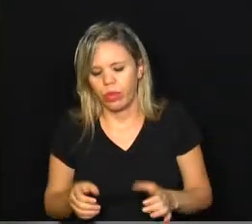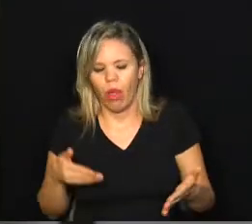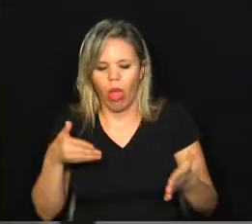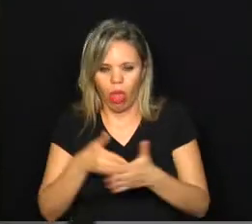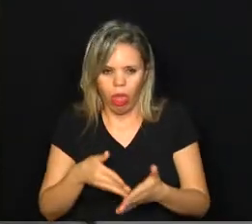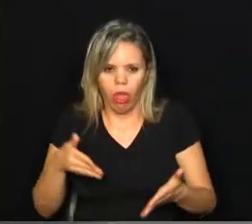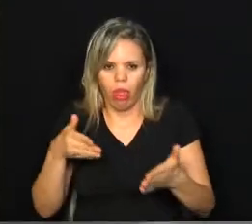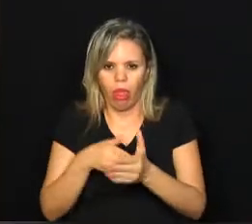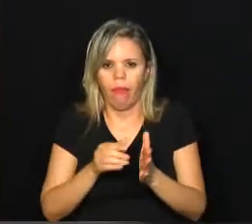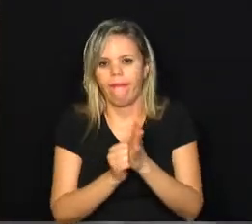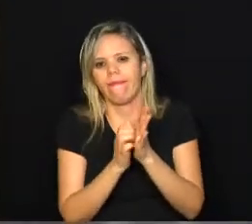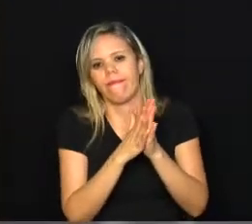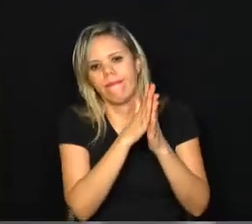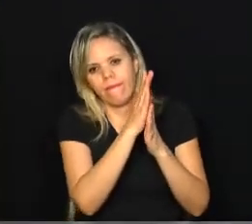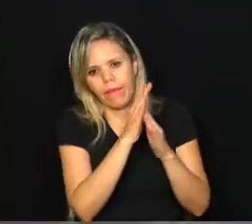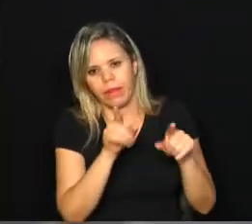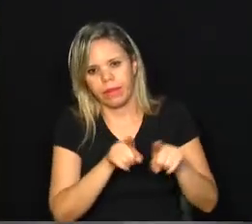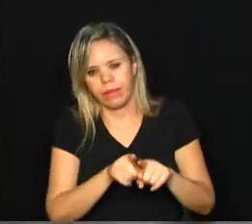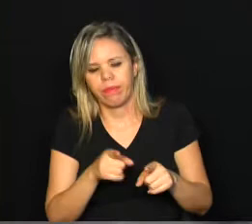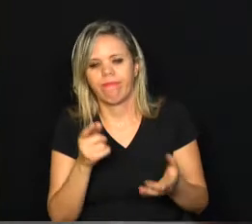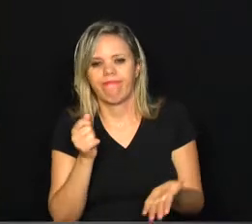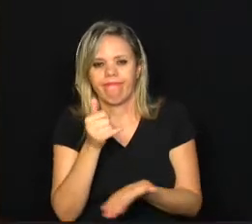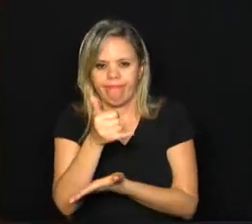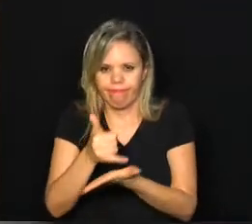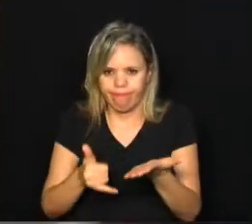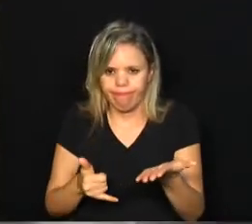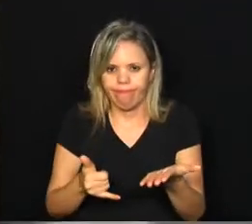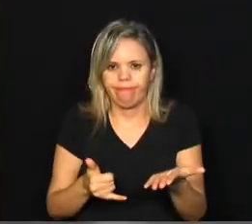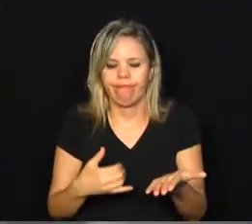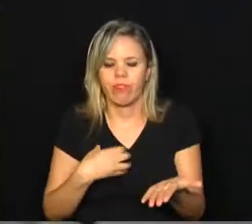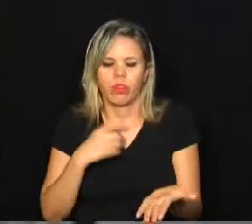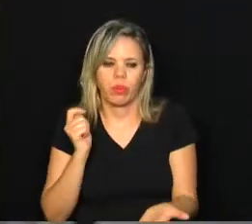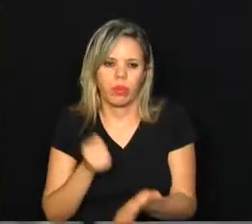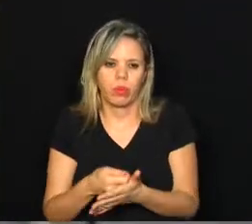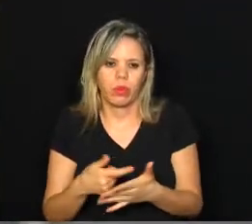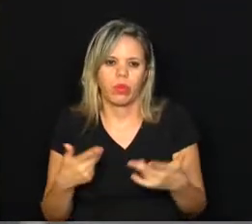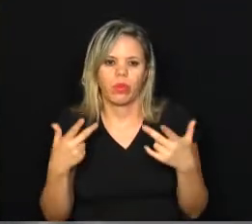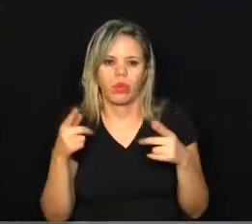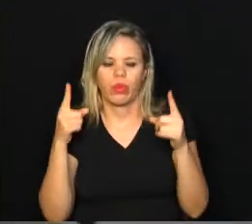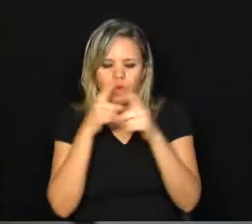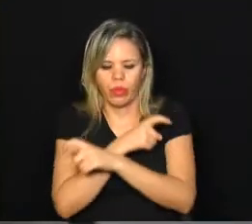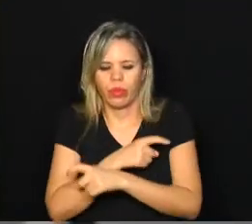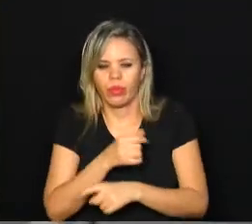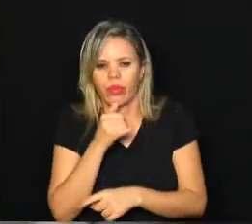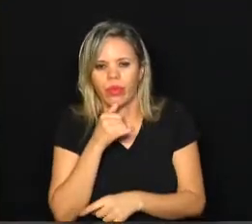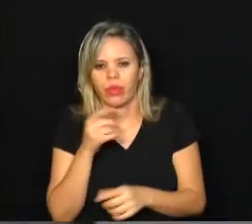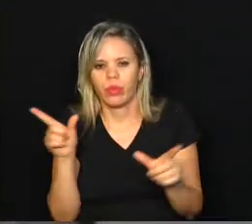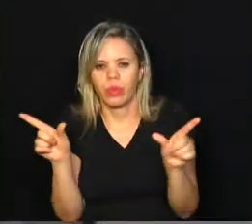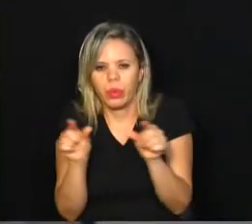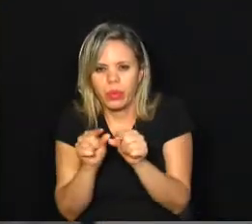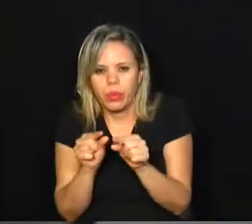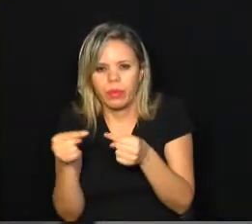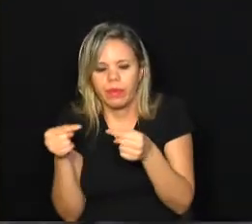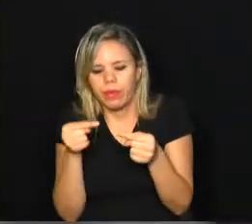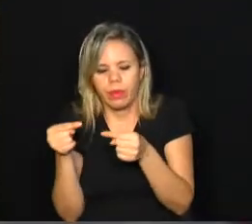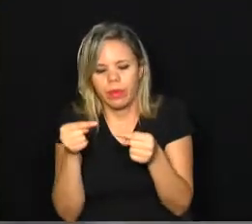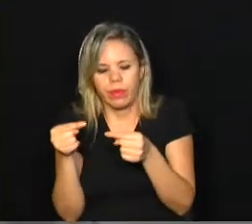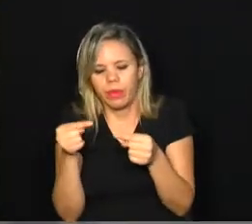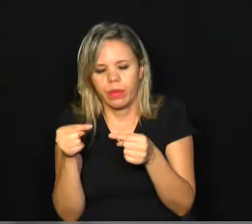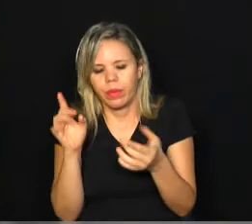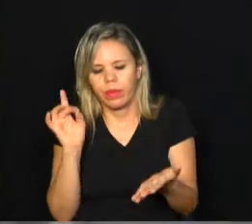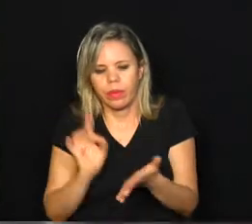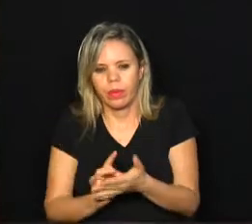burocrática, ou as questões tributárias, a forma de se fazer as coisas muito complexas, né, que acaba diminuindo a competitividade e a